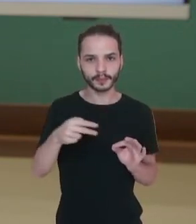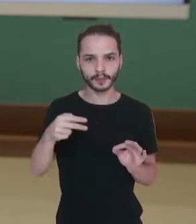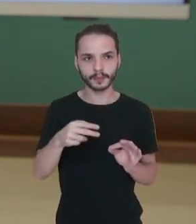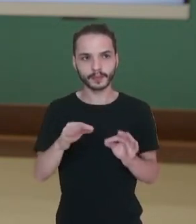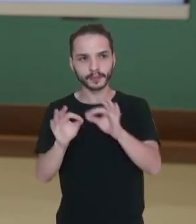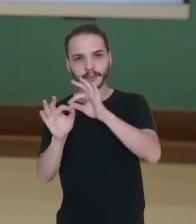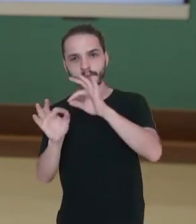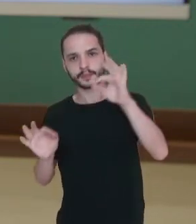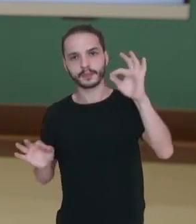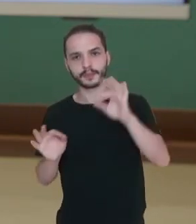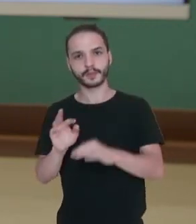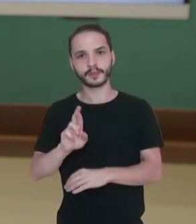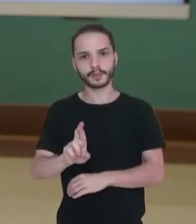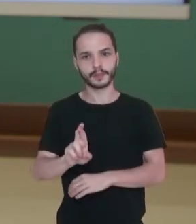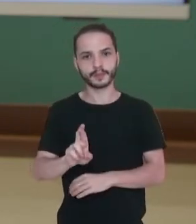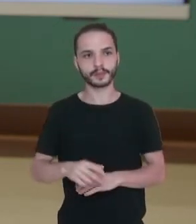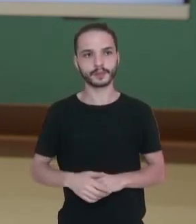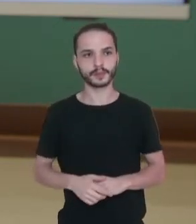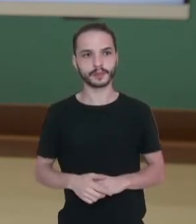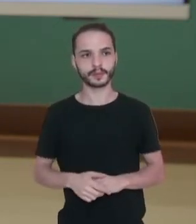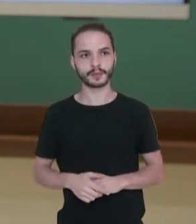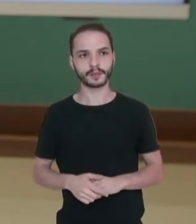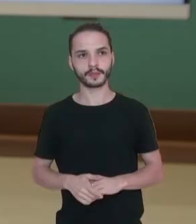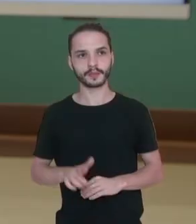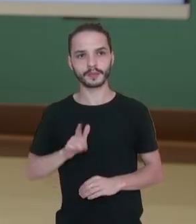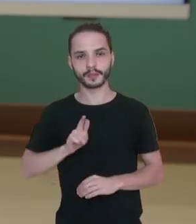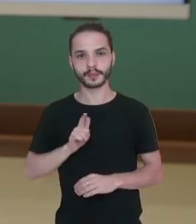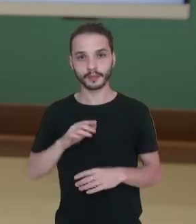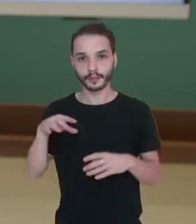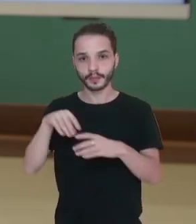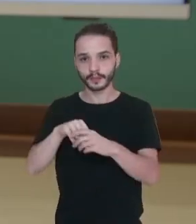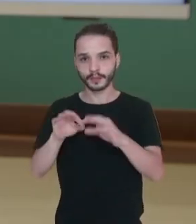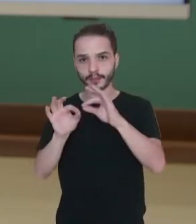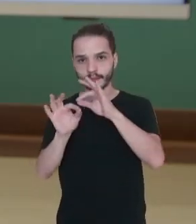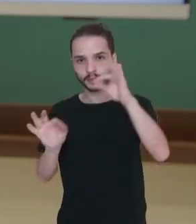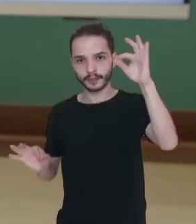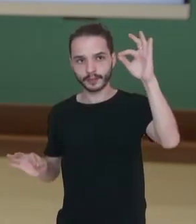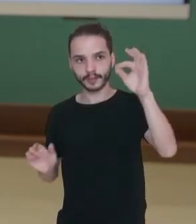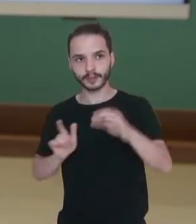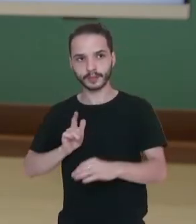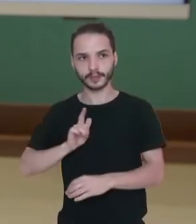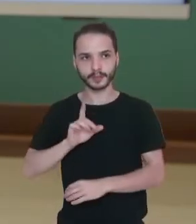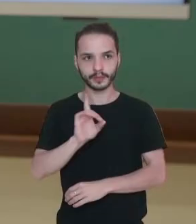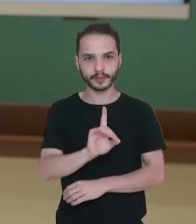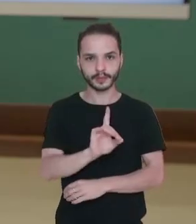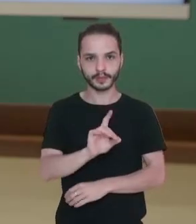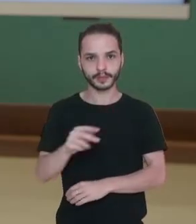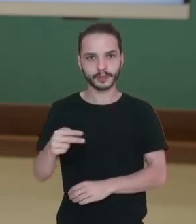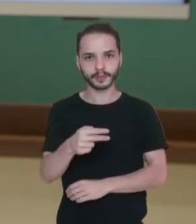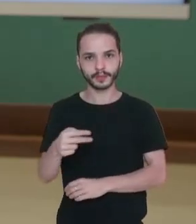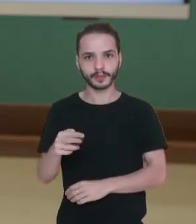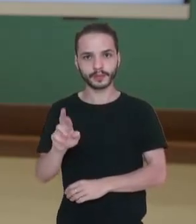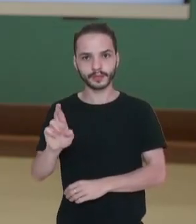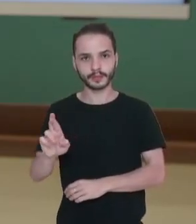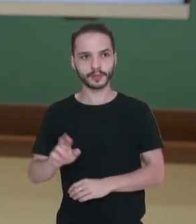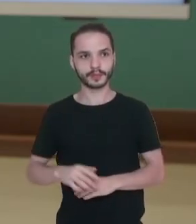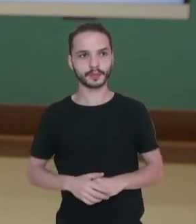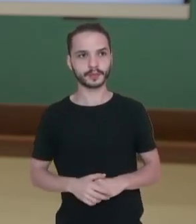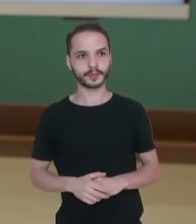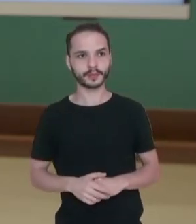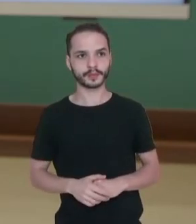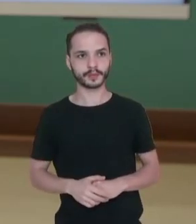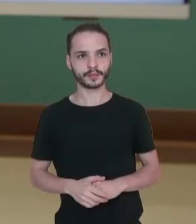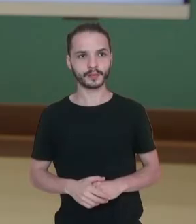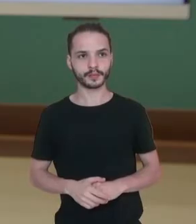do raio. Então, na reta tangente, o meu D vai ser igual a R. Aí